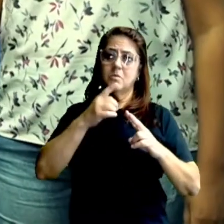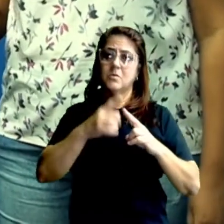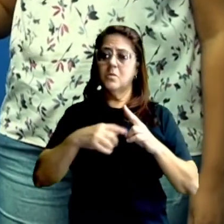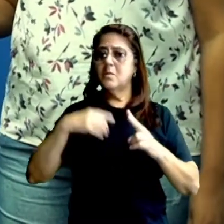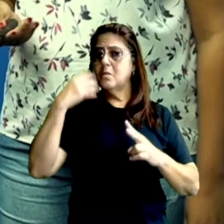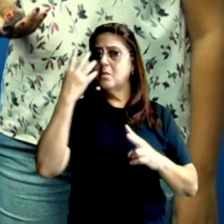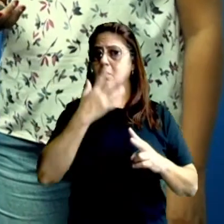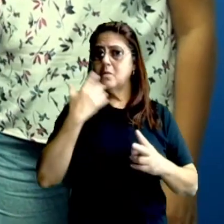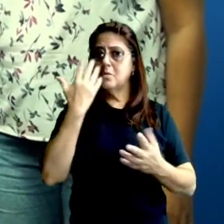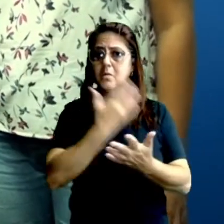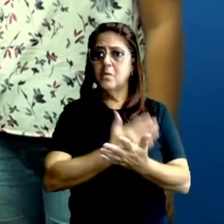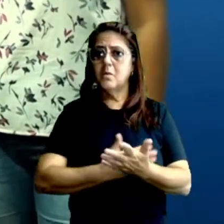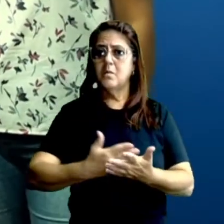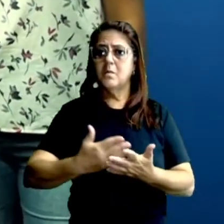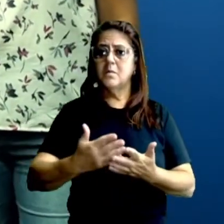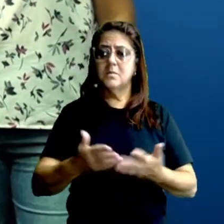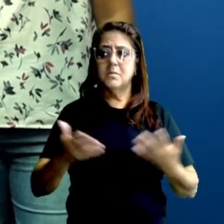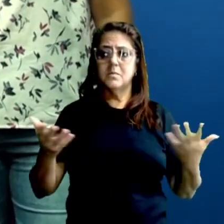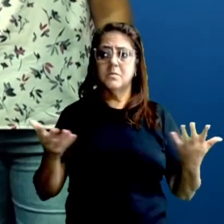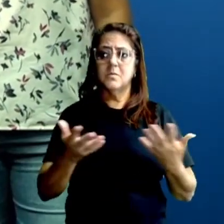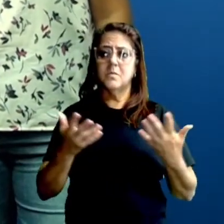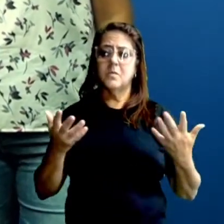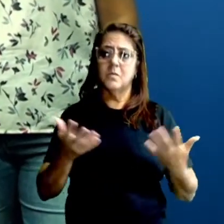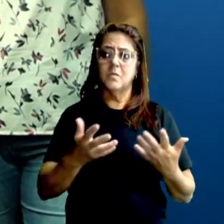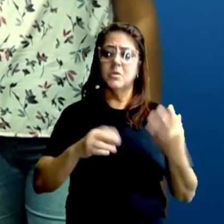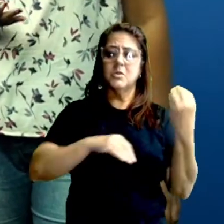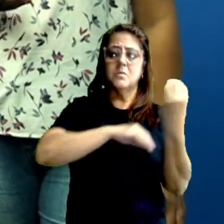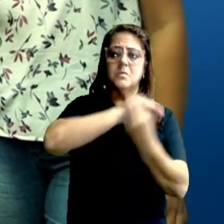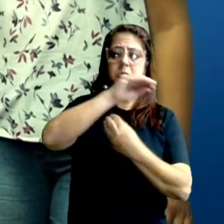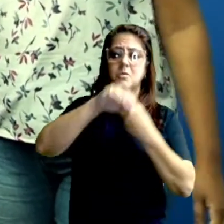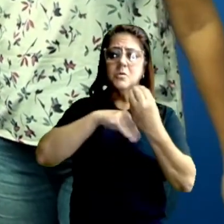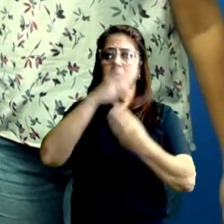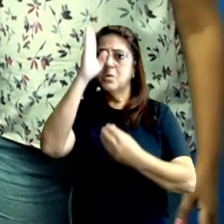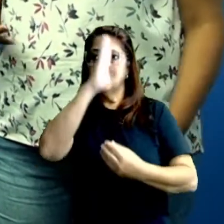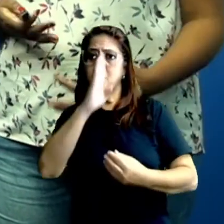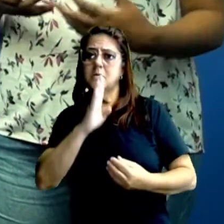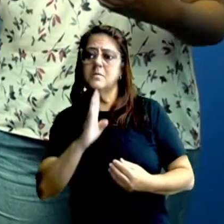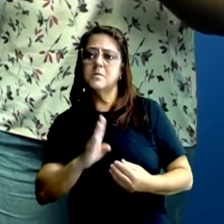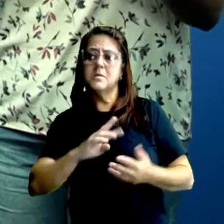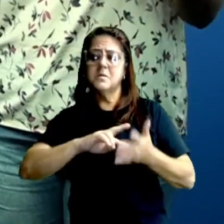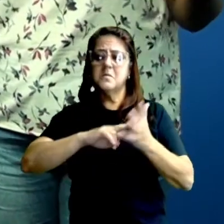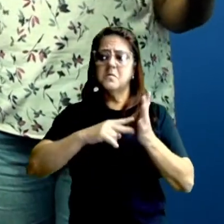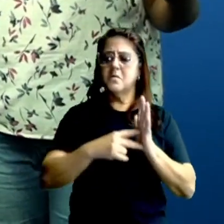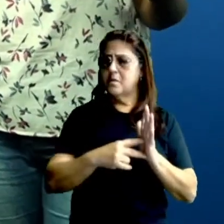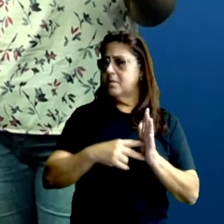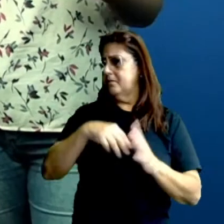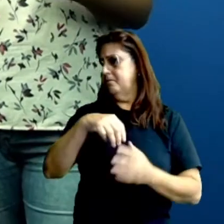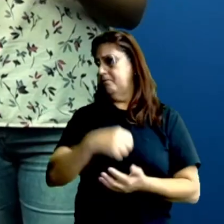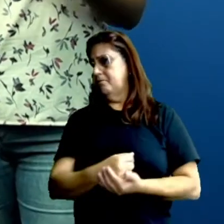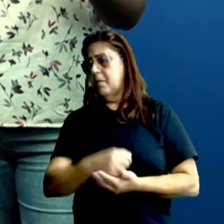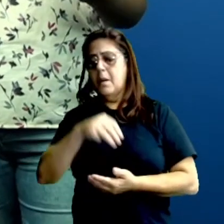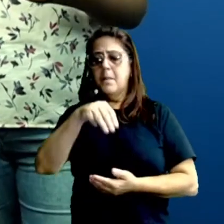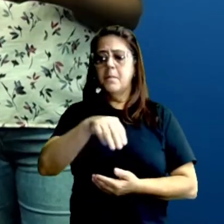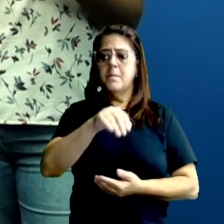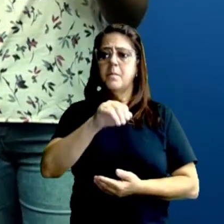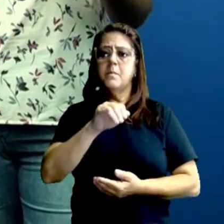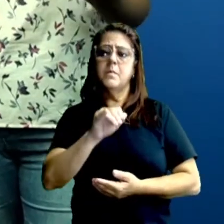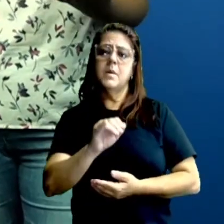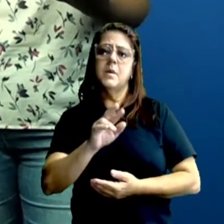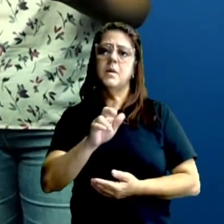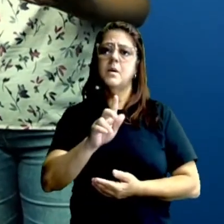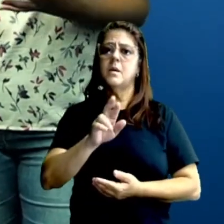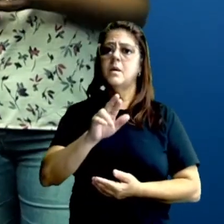são para introduzir o tema de hoje né sobre a miscigenação miscigenação significa o que significa professora